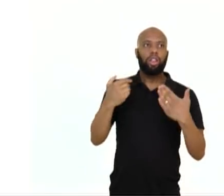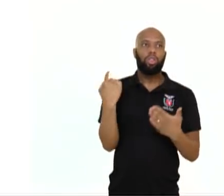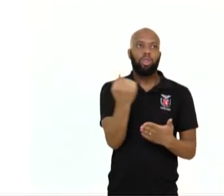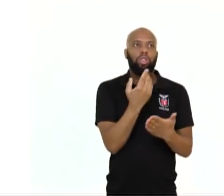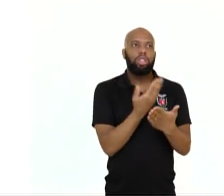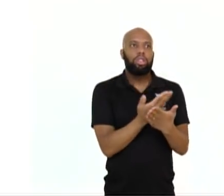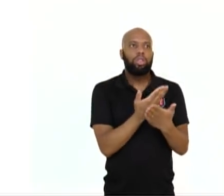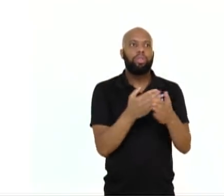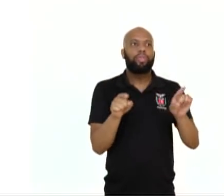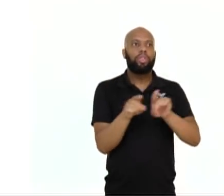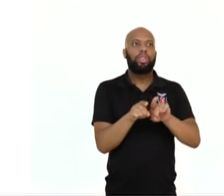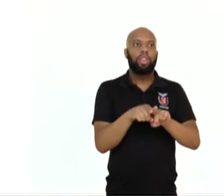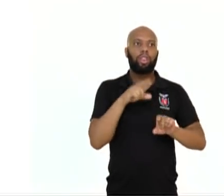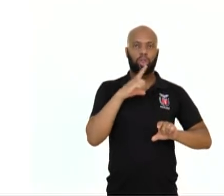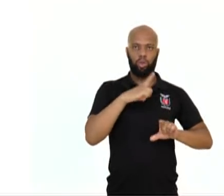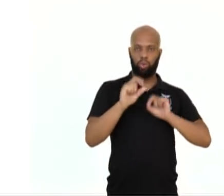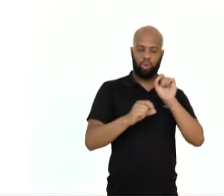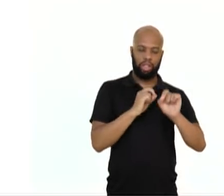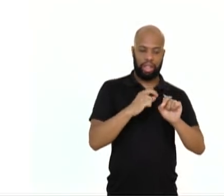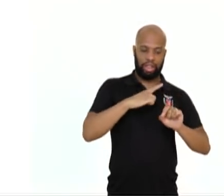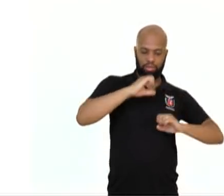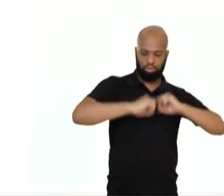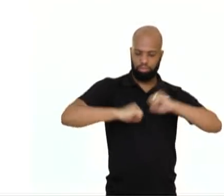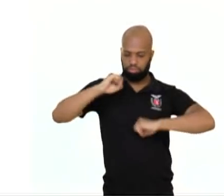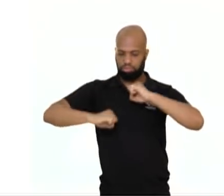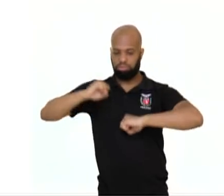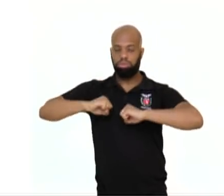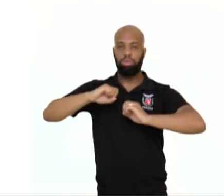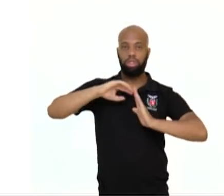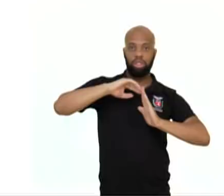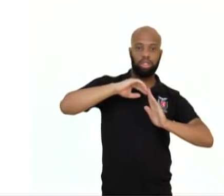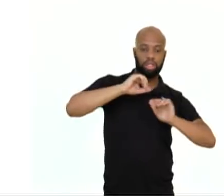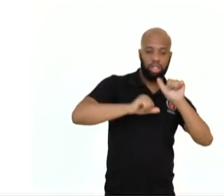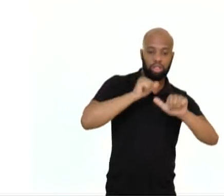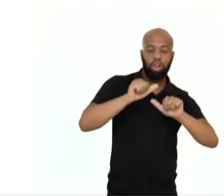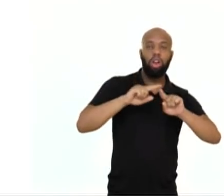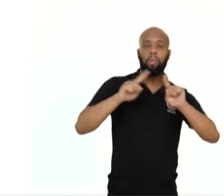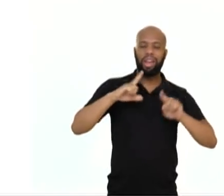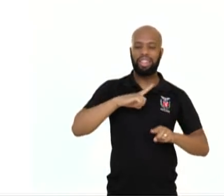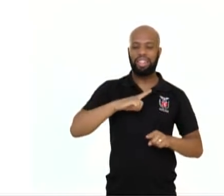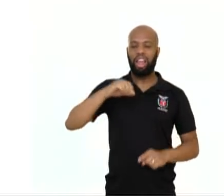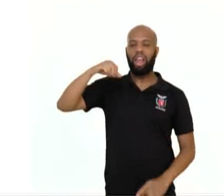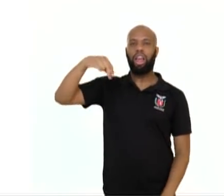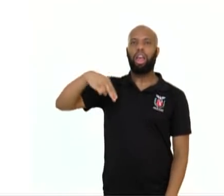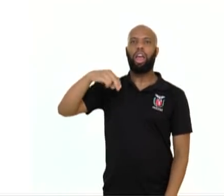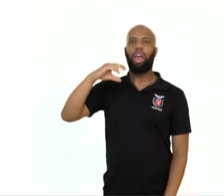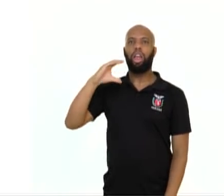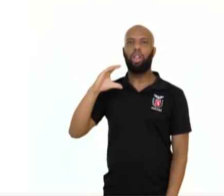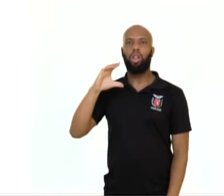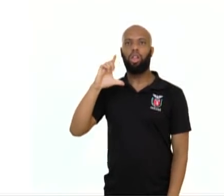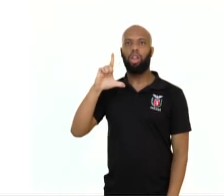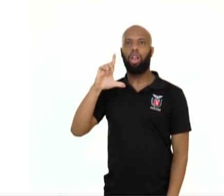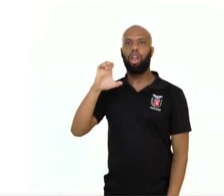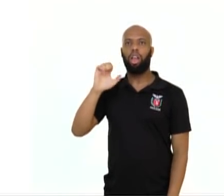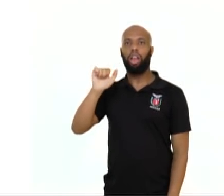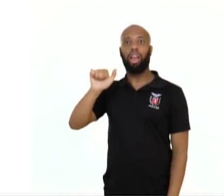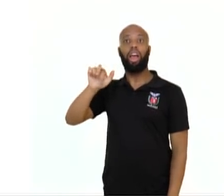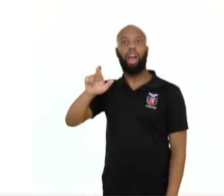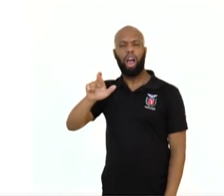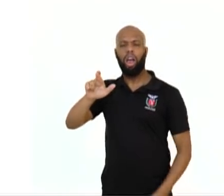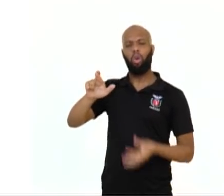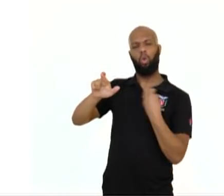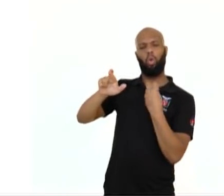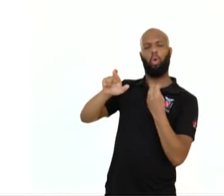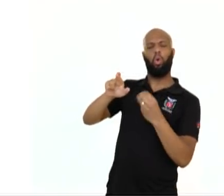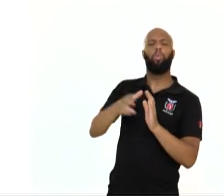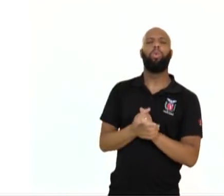transforma energia térmica em energia elétrica. Mas como é que a usina nuclear faz isso? A usina nuclear, gente, ao invés dela ter